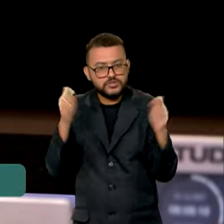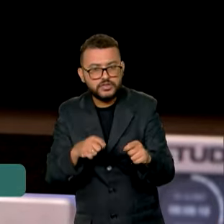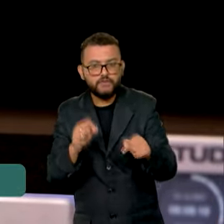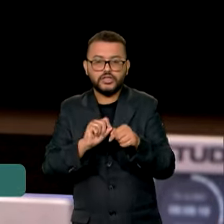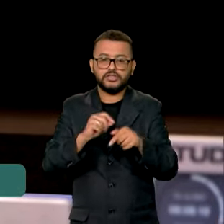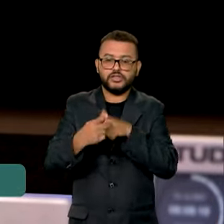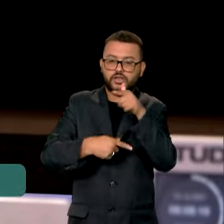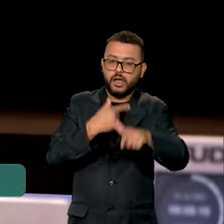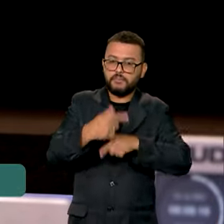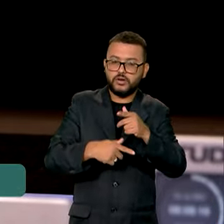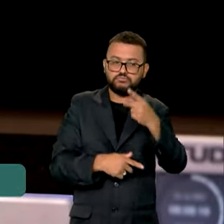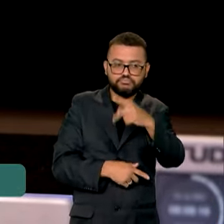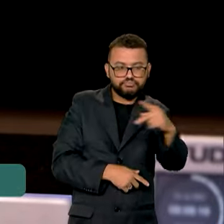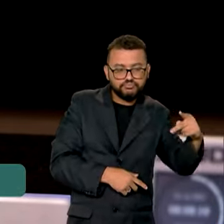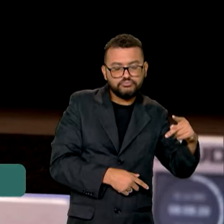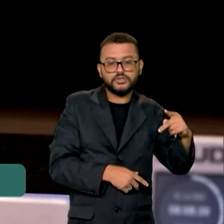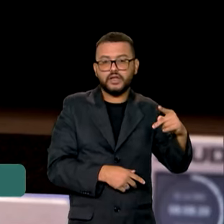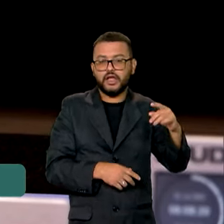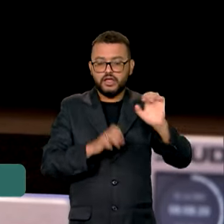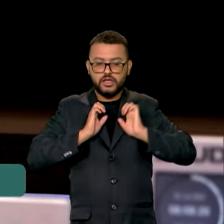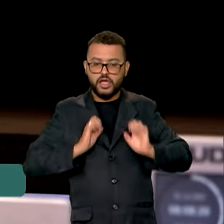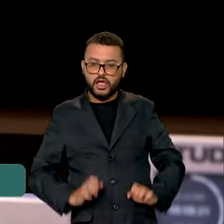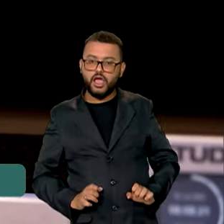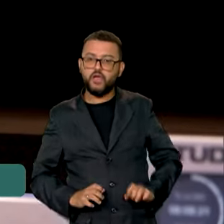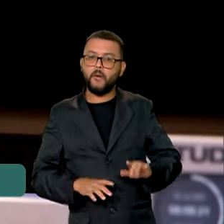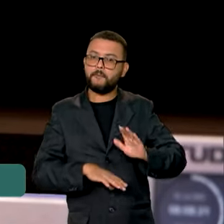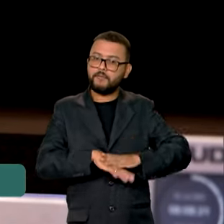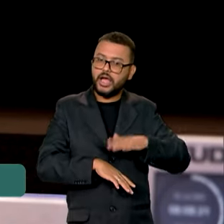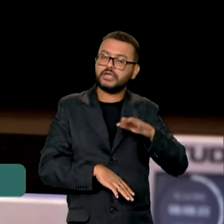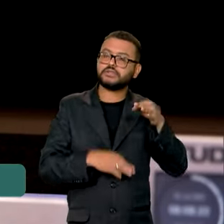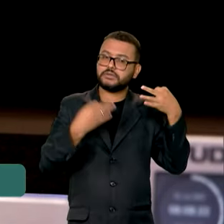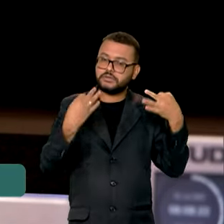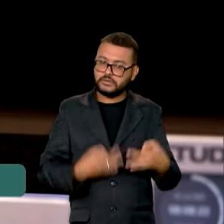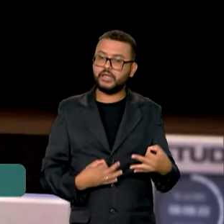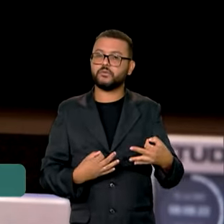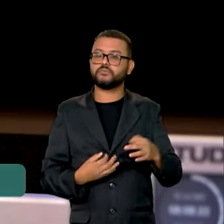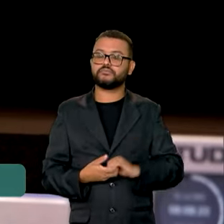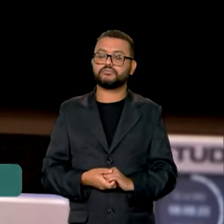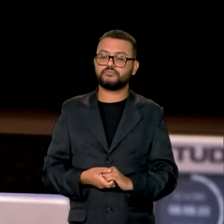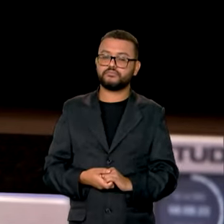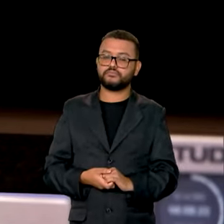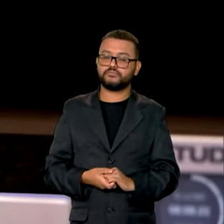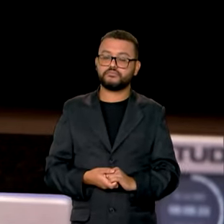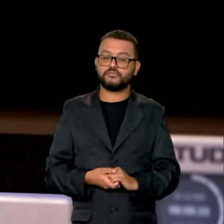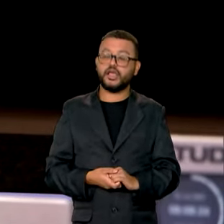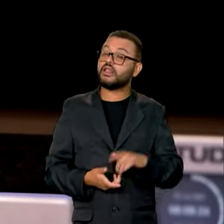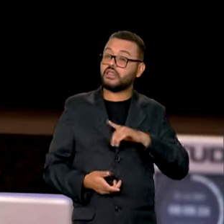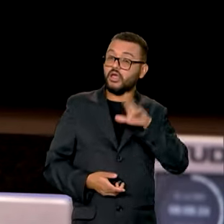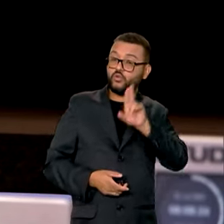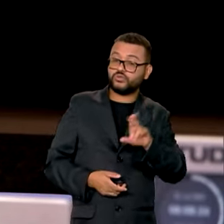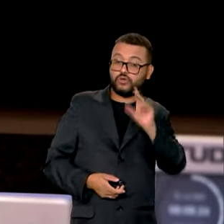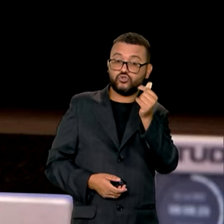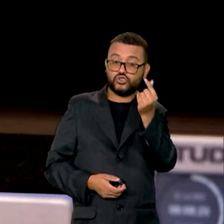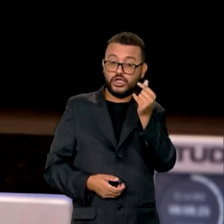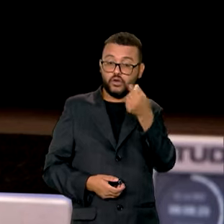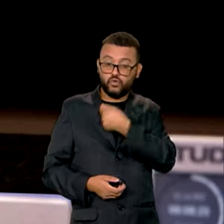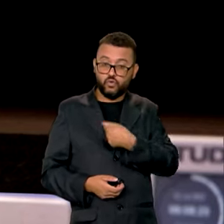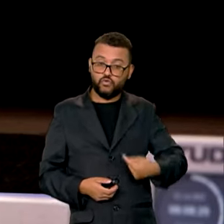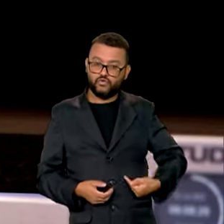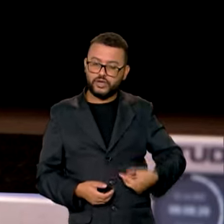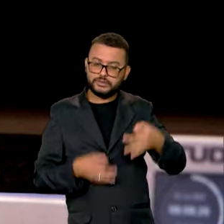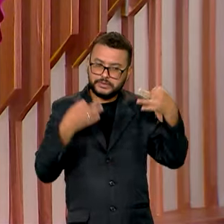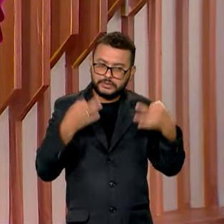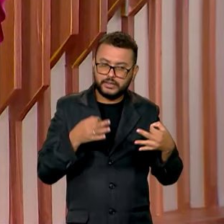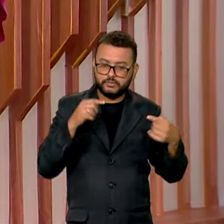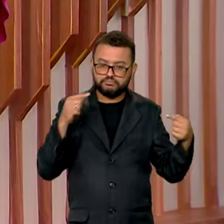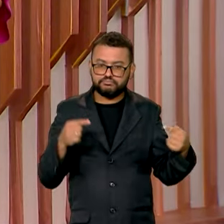fazer o que tem que fazer, e da maneira mais eficiente possível, né? Usando os recursos públicos da maneira